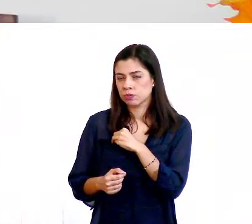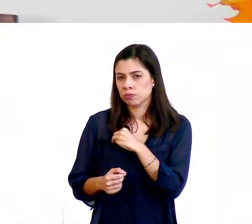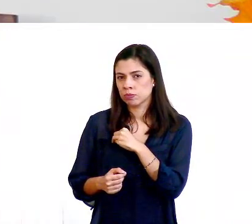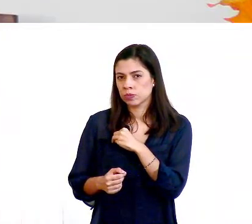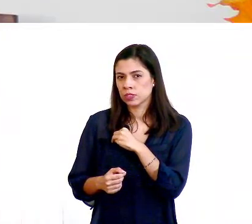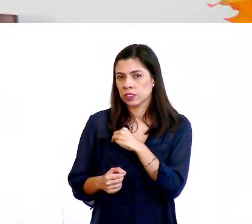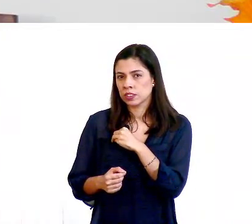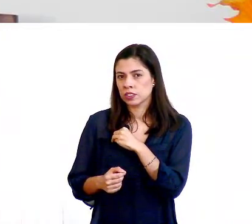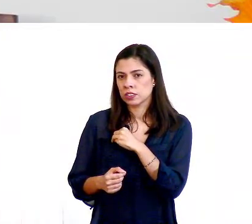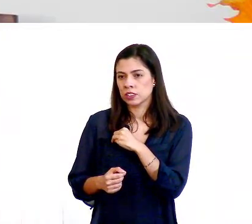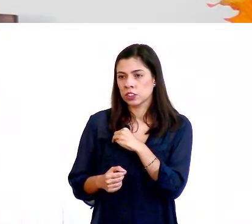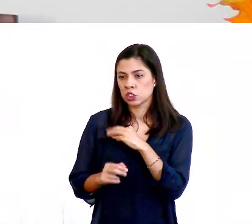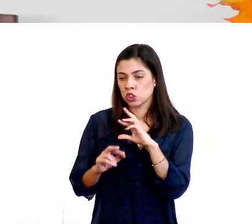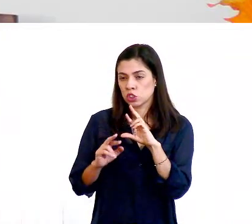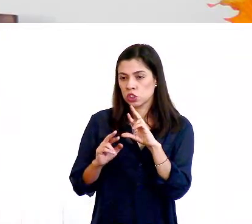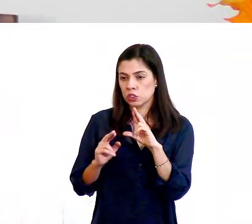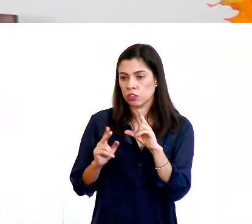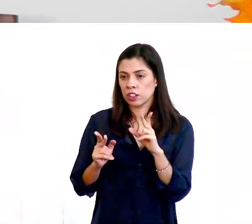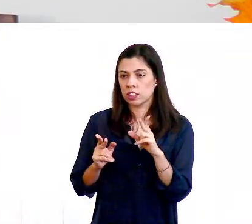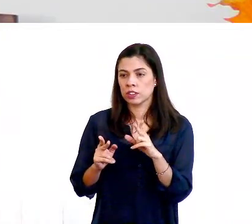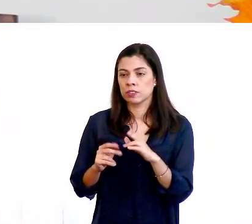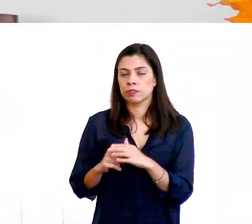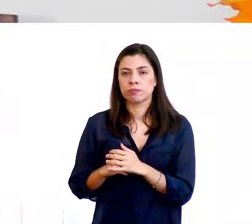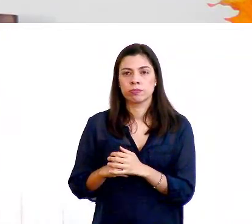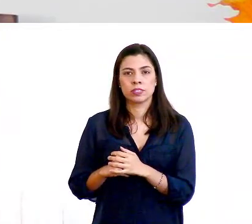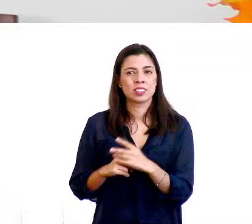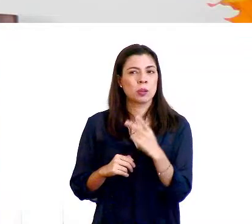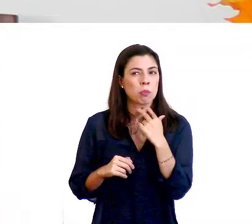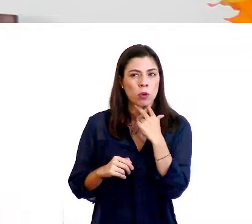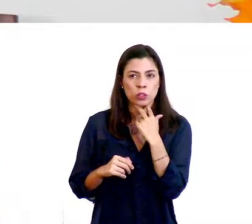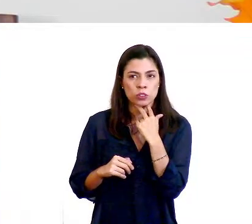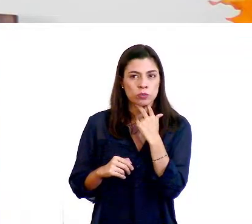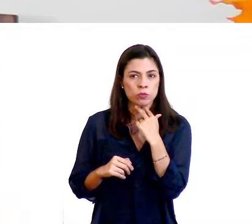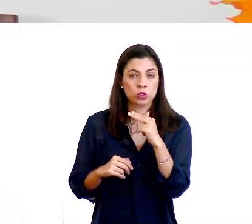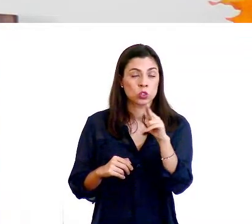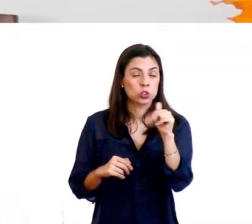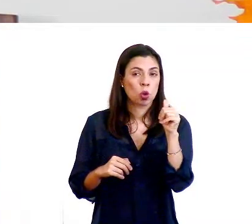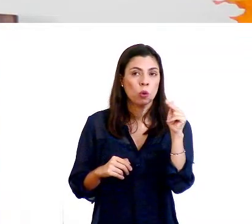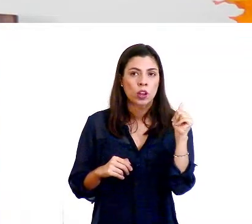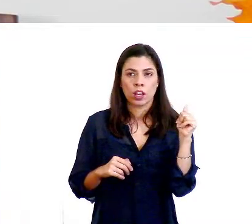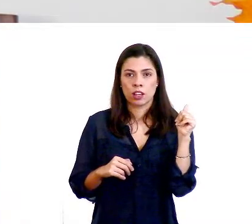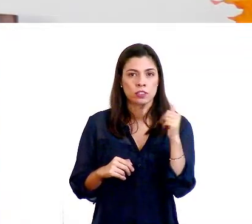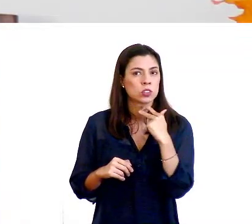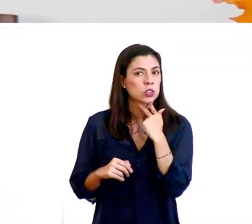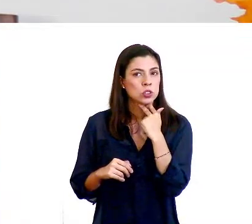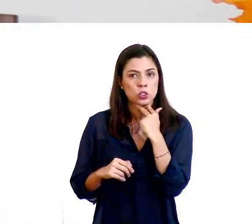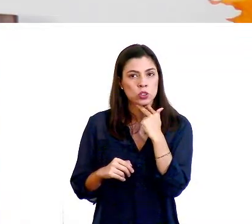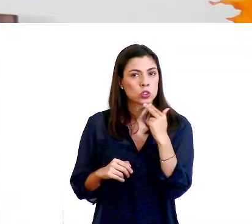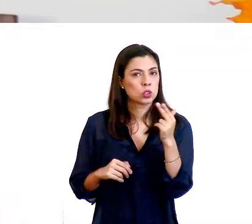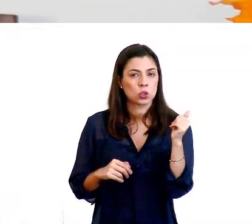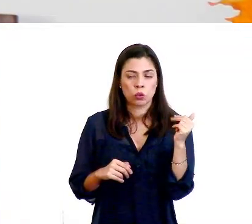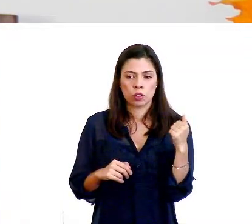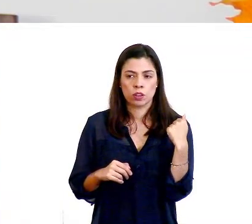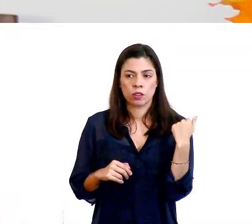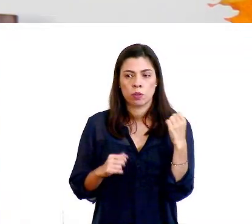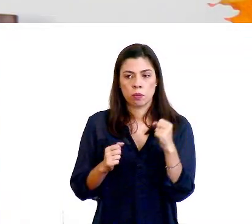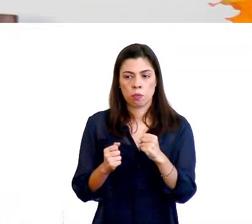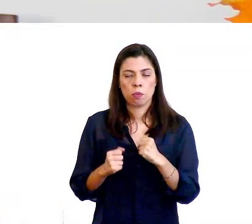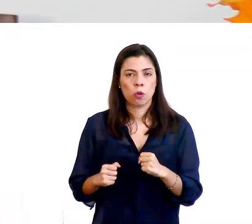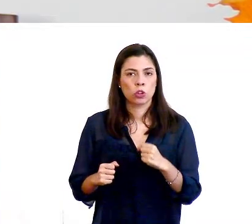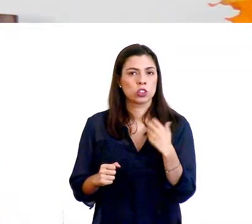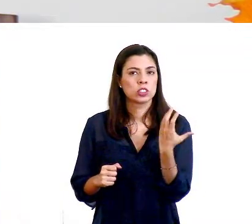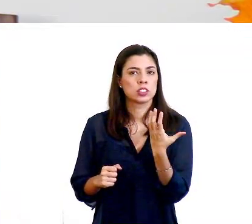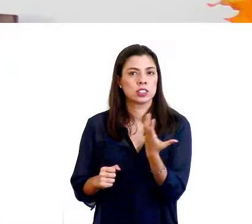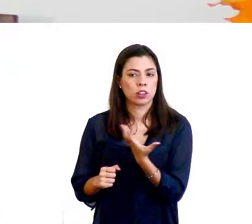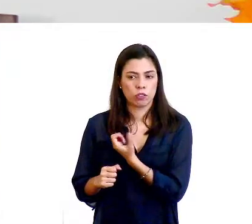anulam totalmente a possibilidade de serem salvos. Não há mais